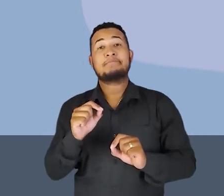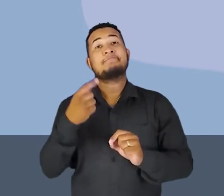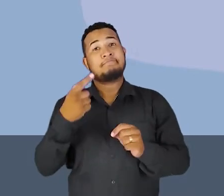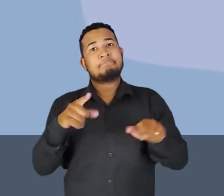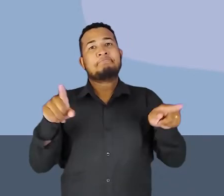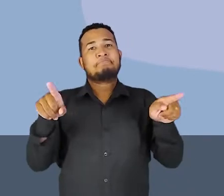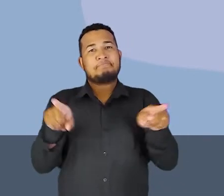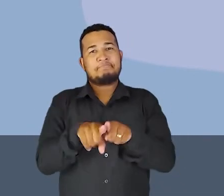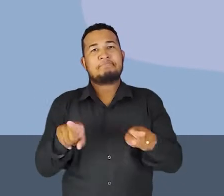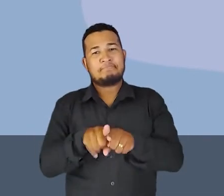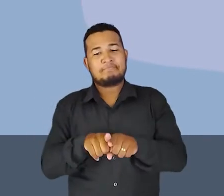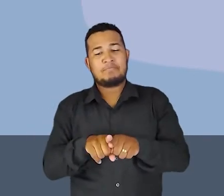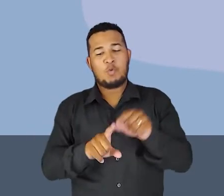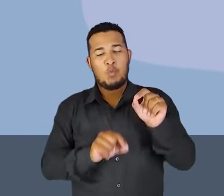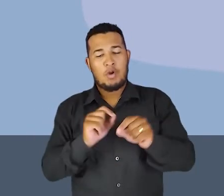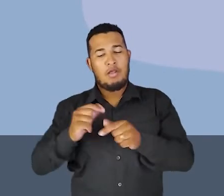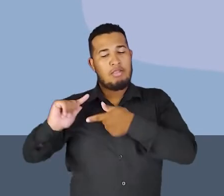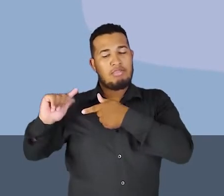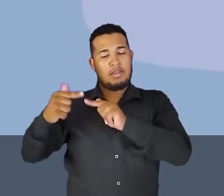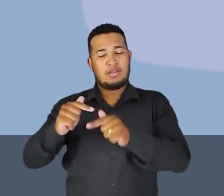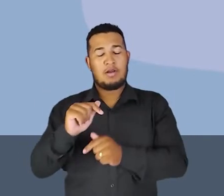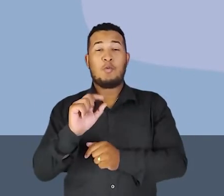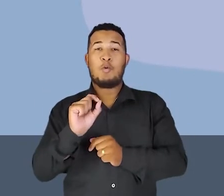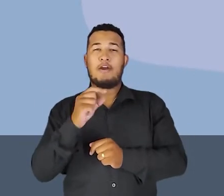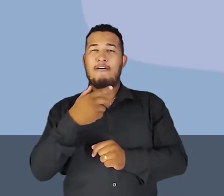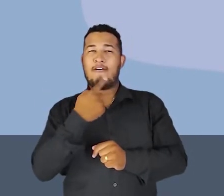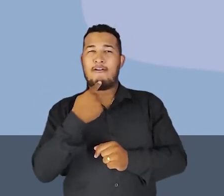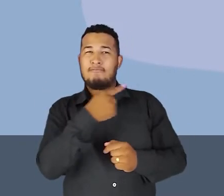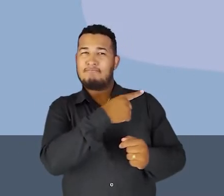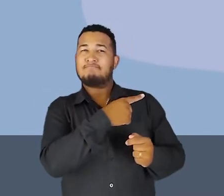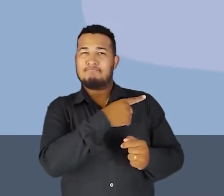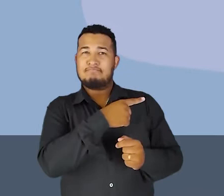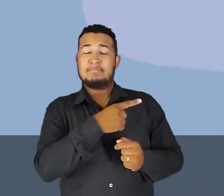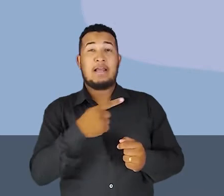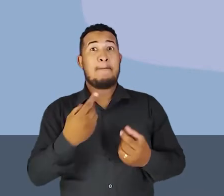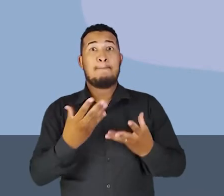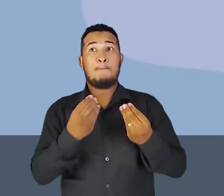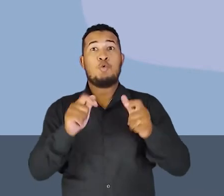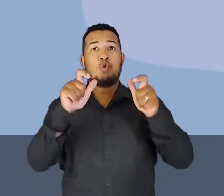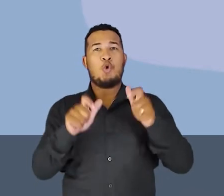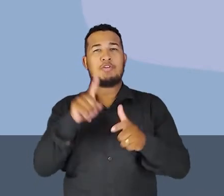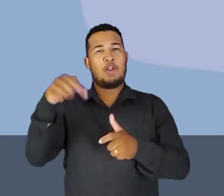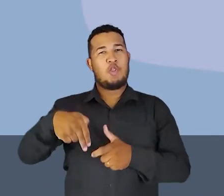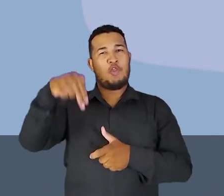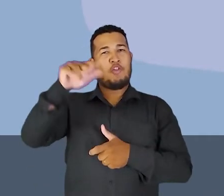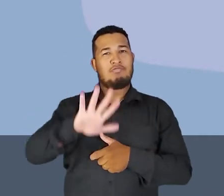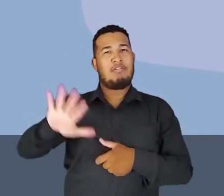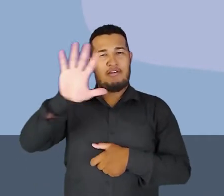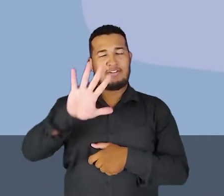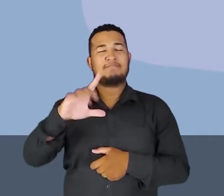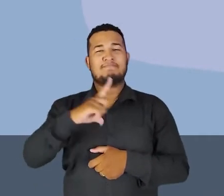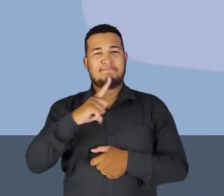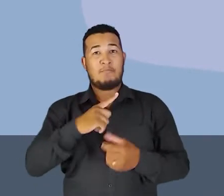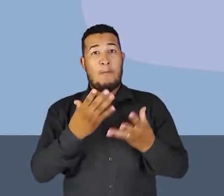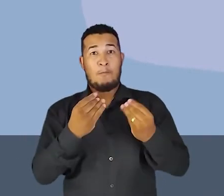também a rabeca, a nossa tradicional rabeca, que é muito popular no Nordeste, né? Muito usado no Nordeste.